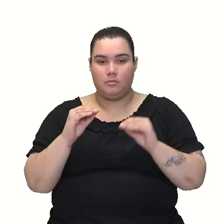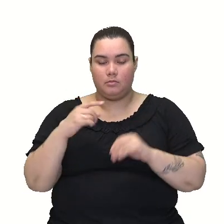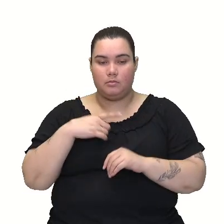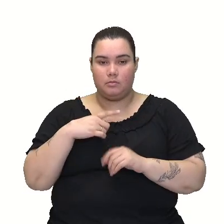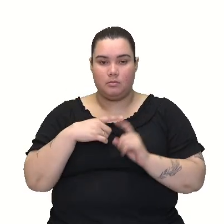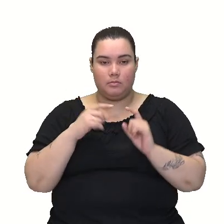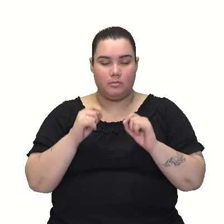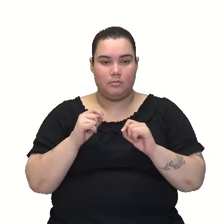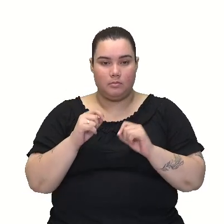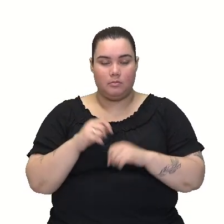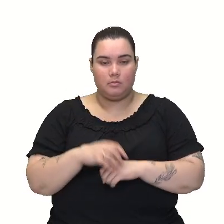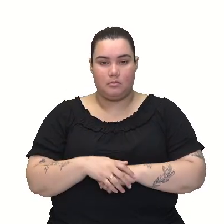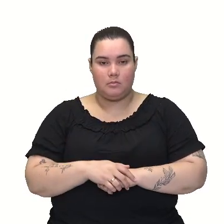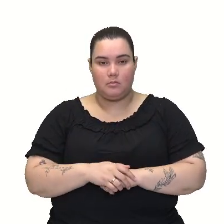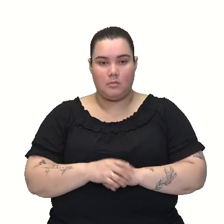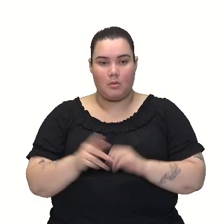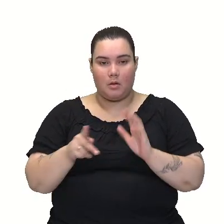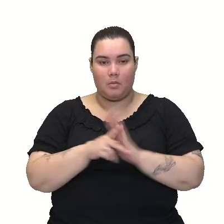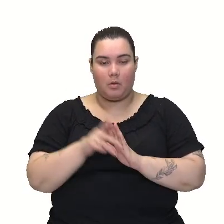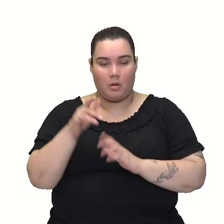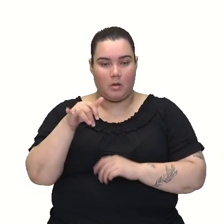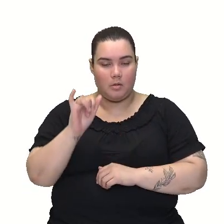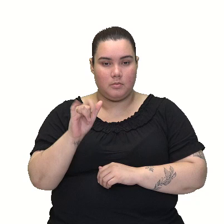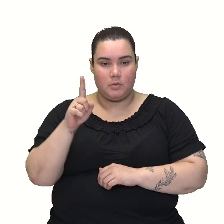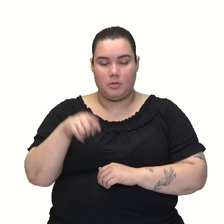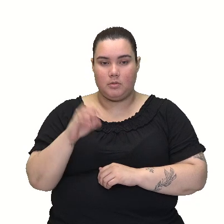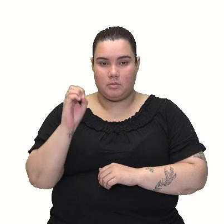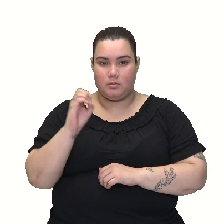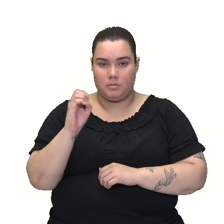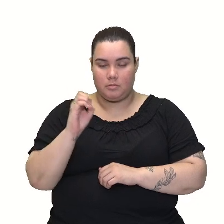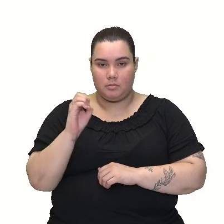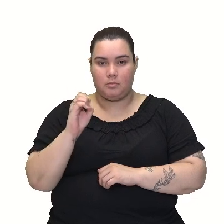nós estamos admitindo que o y é igual a 0,